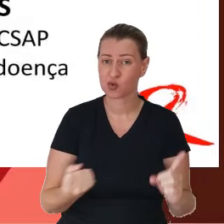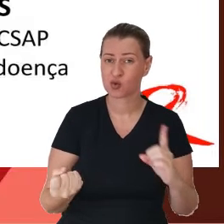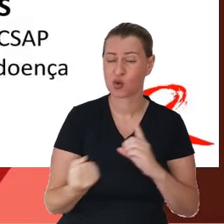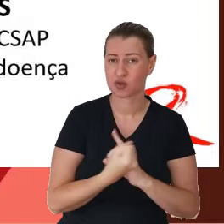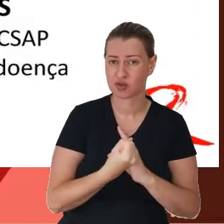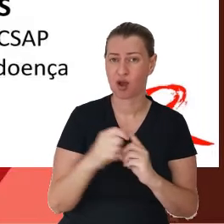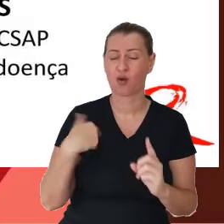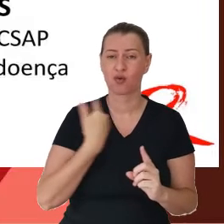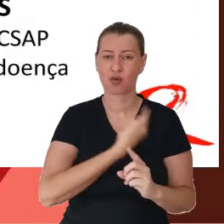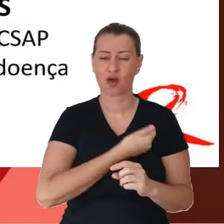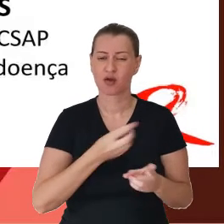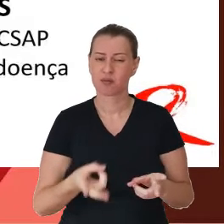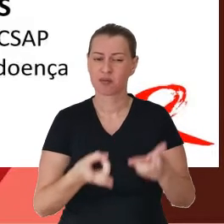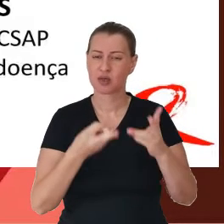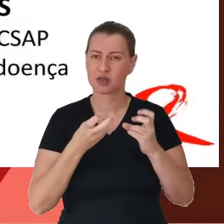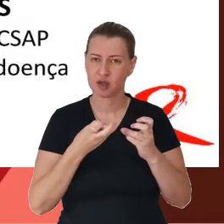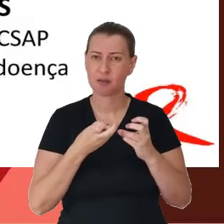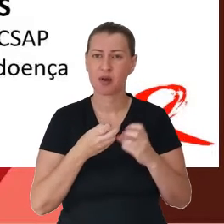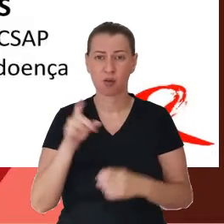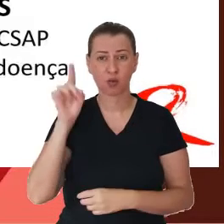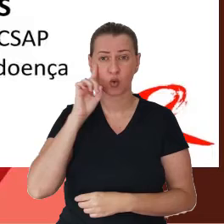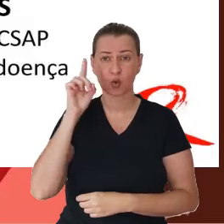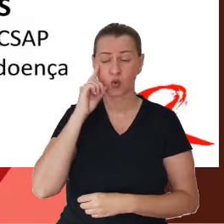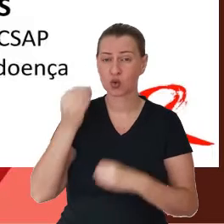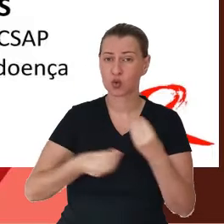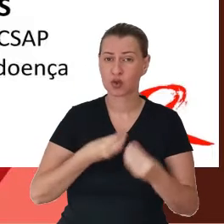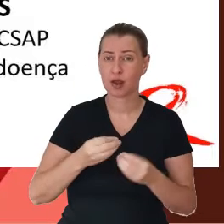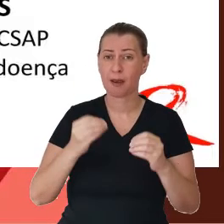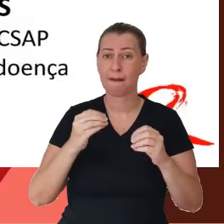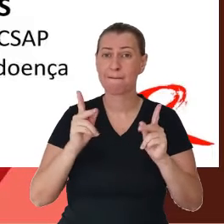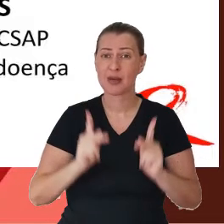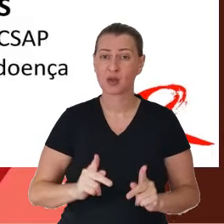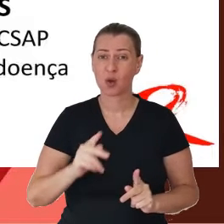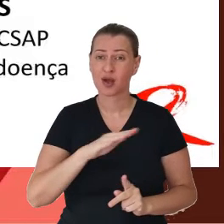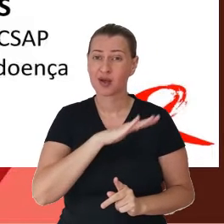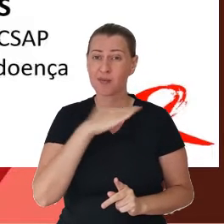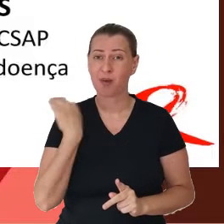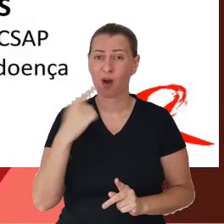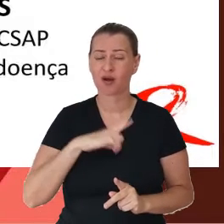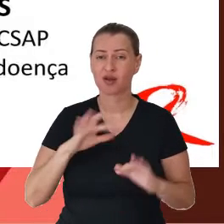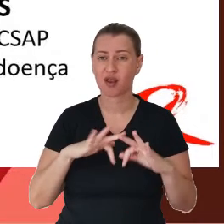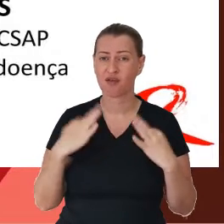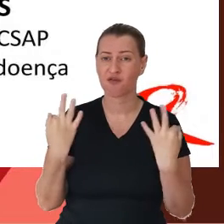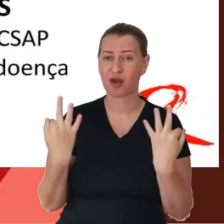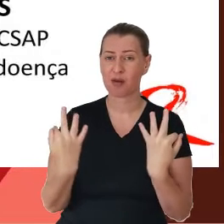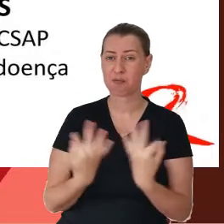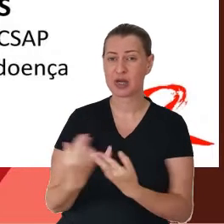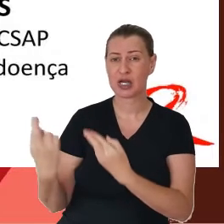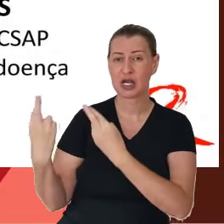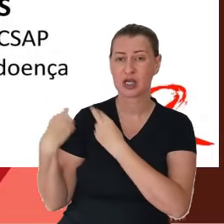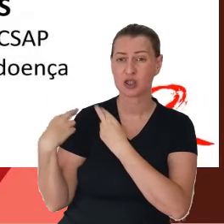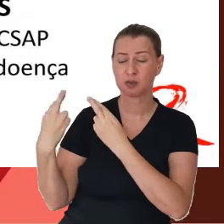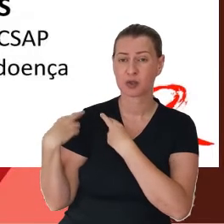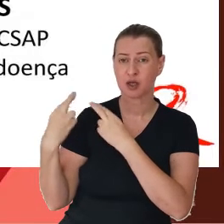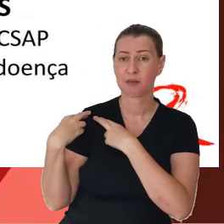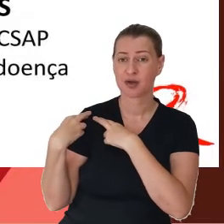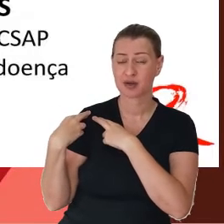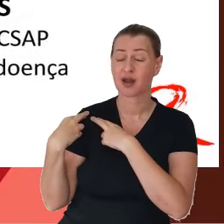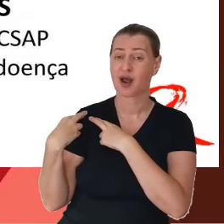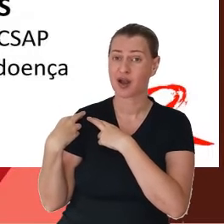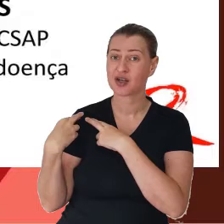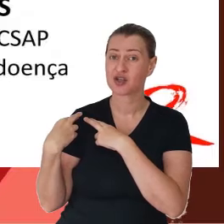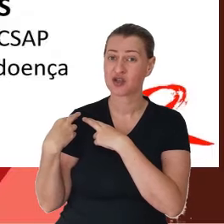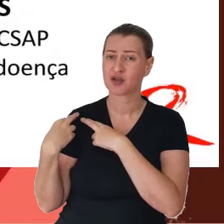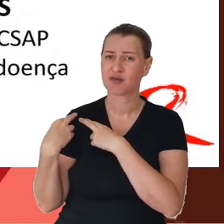gente identifica, observa no nosso dia a dia o óbito de chefes de família, pessoas que eram responsáveis pelo sustento da casa, e não